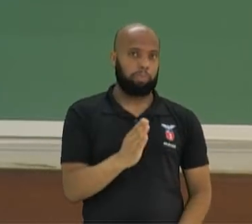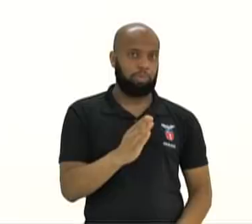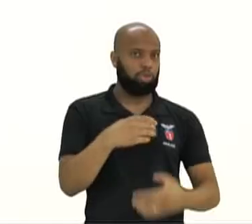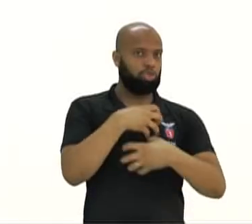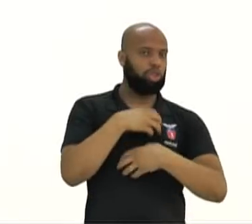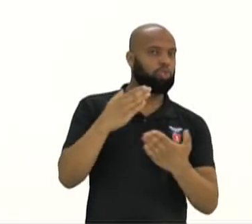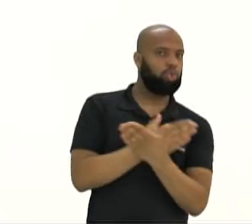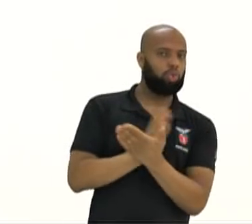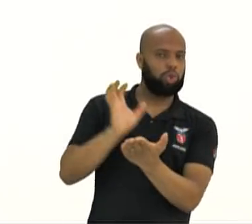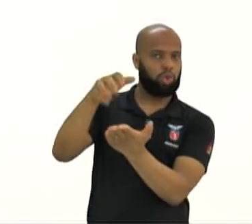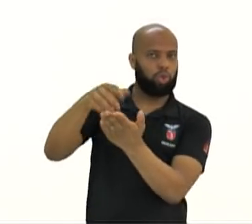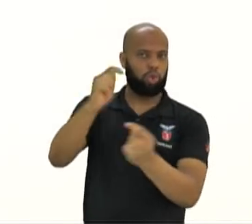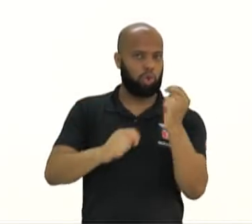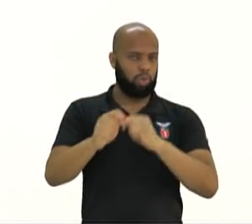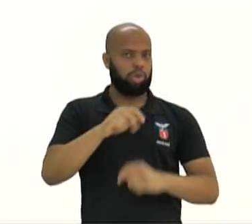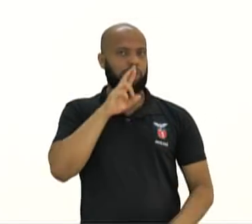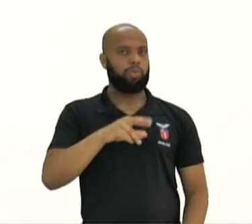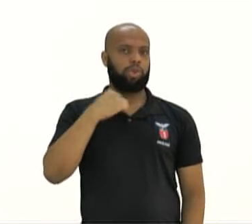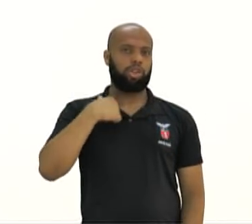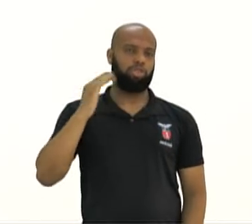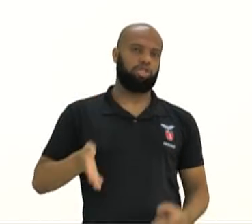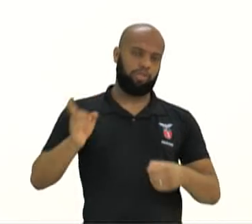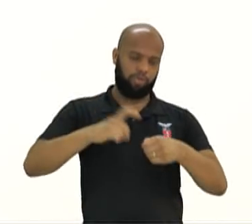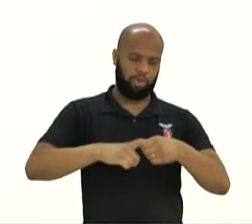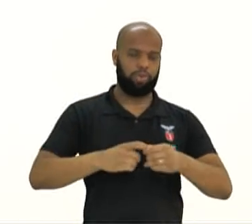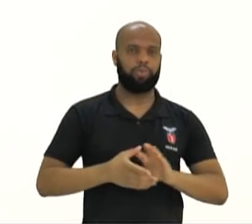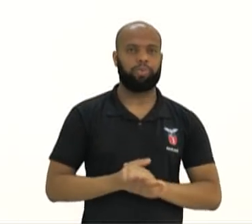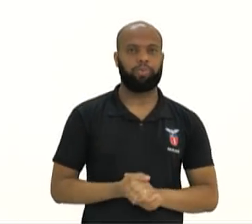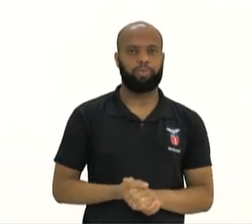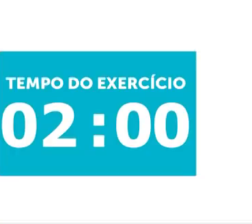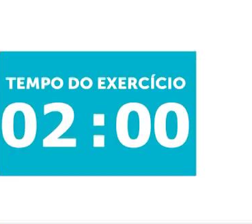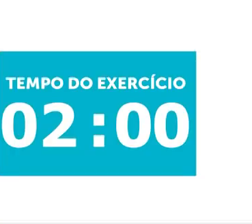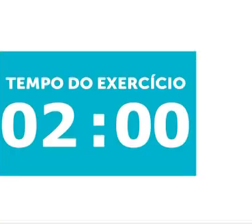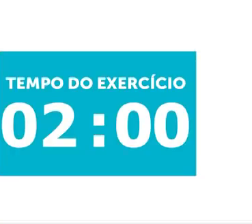D, Austrália. Vai lá, pessoal, a gente já volta para a correção aí.